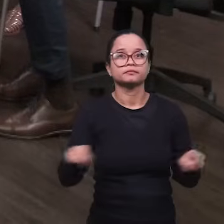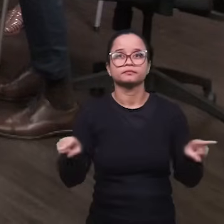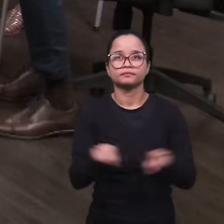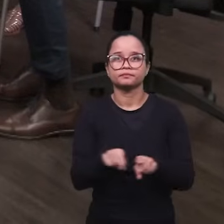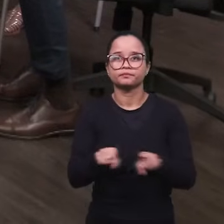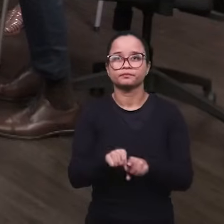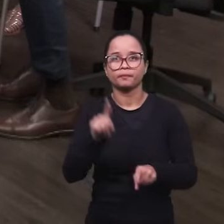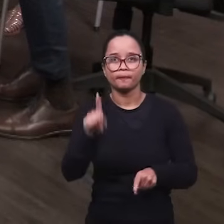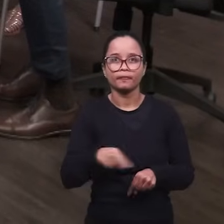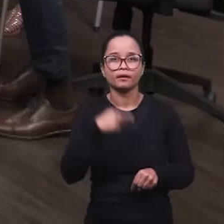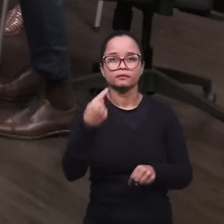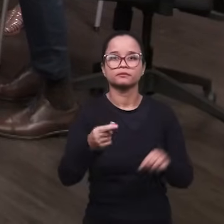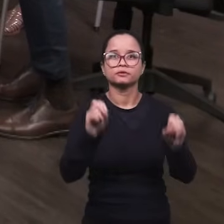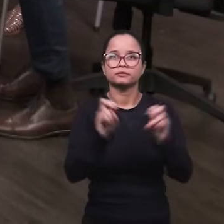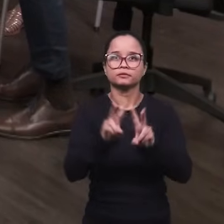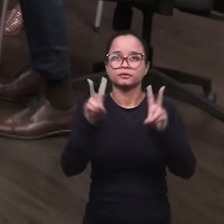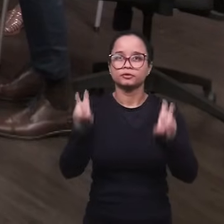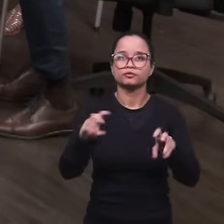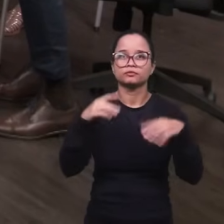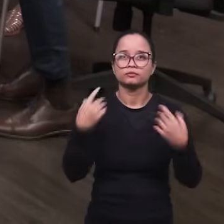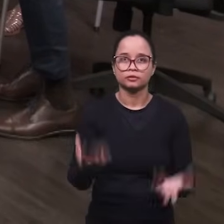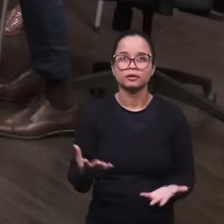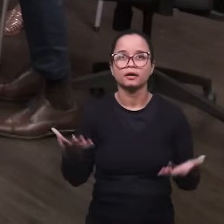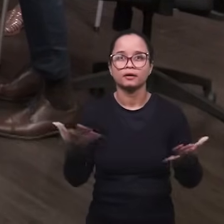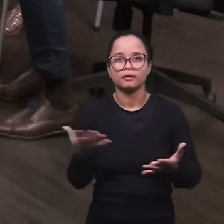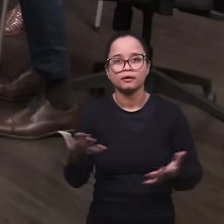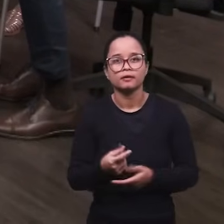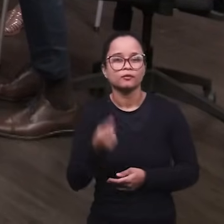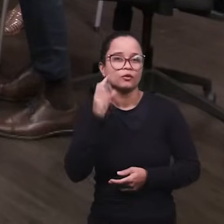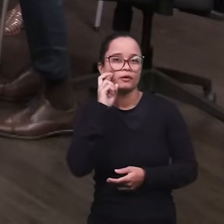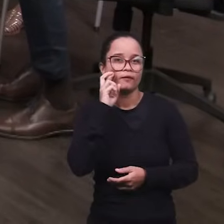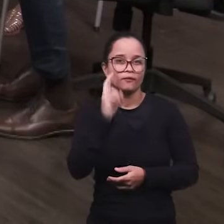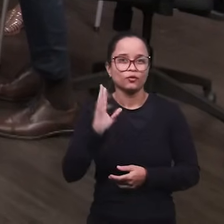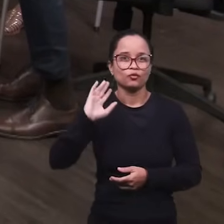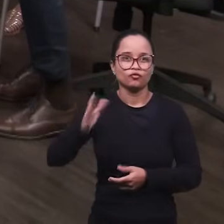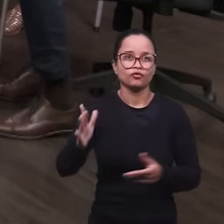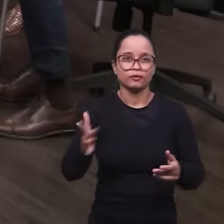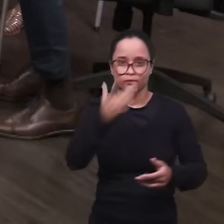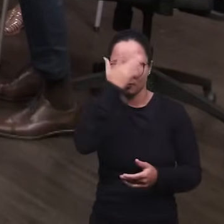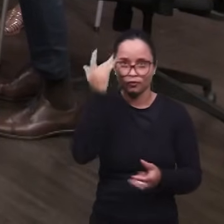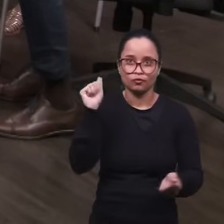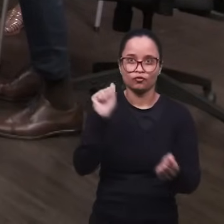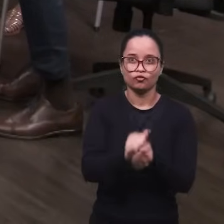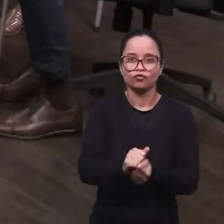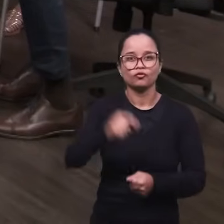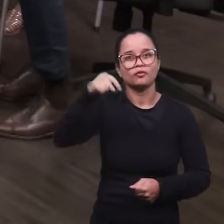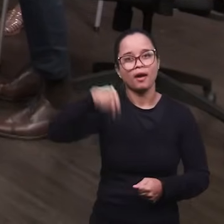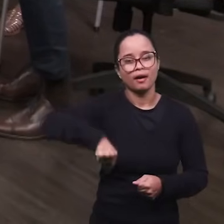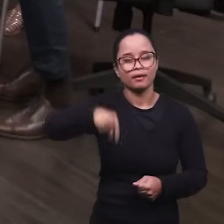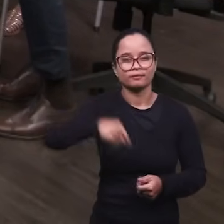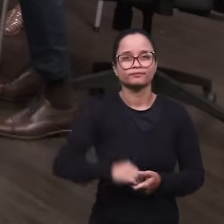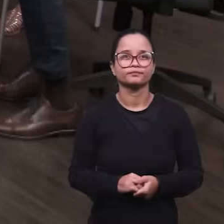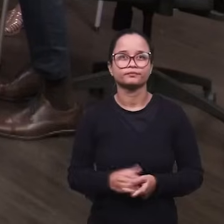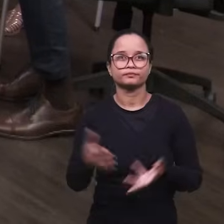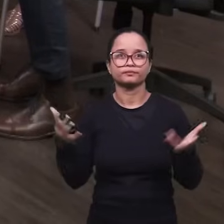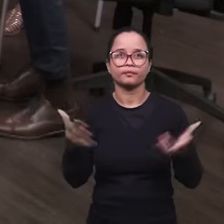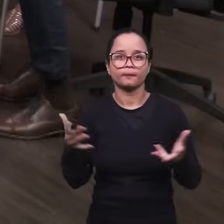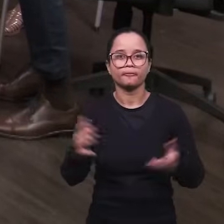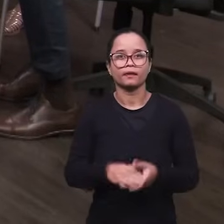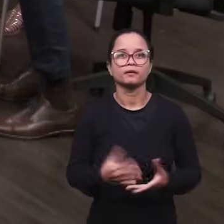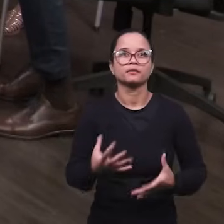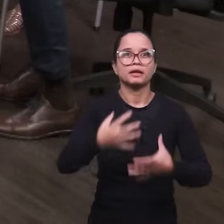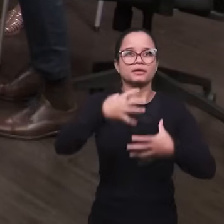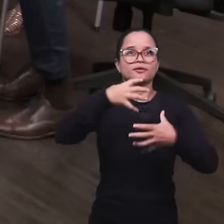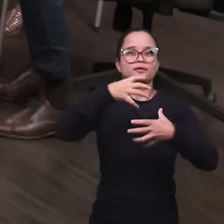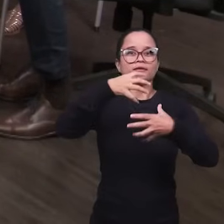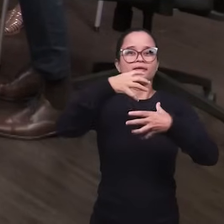E daqui a pouquinho você vai saber qual é o tema, mas agora você já está vendo quem são as pessoas que estão aqui no estúdio. E eu hoje estou